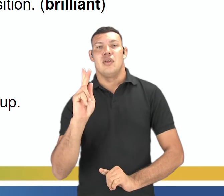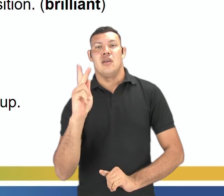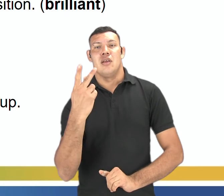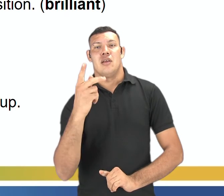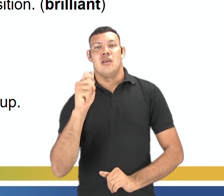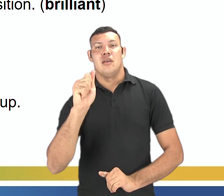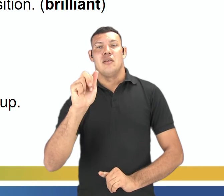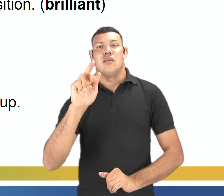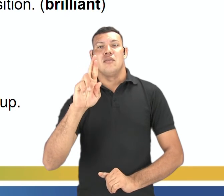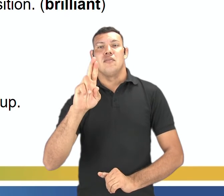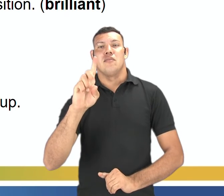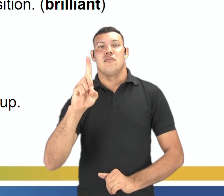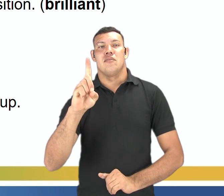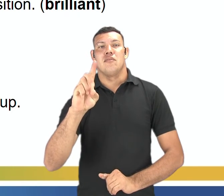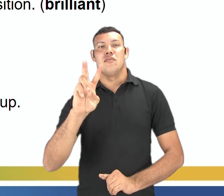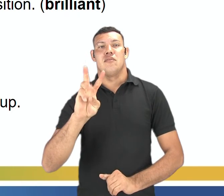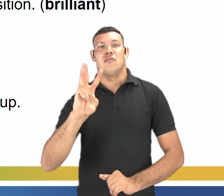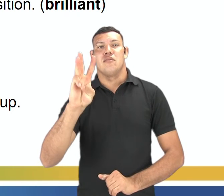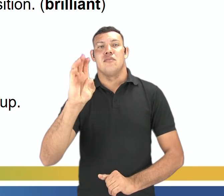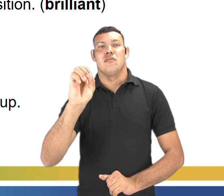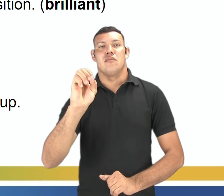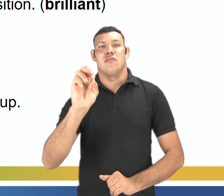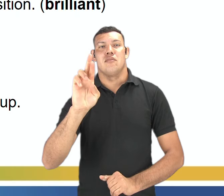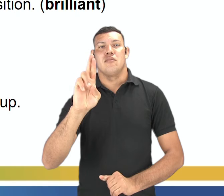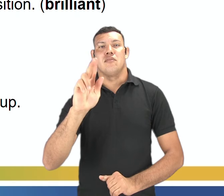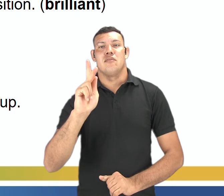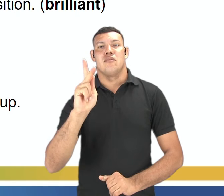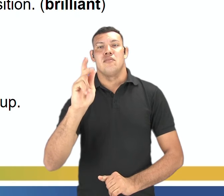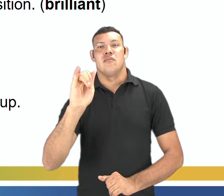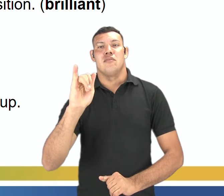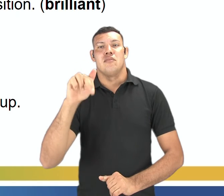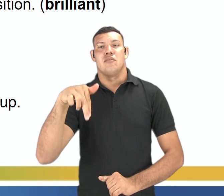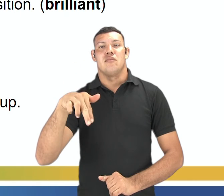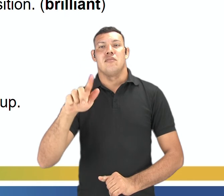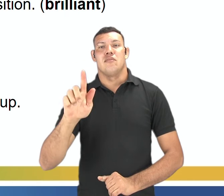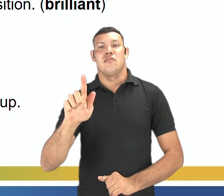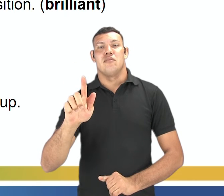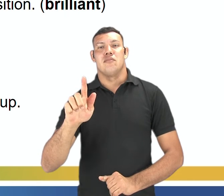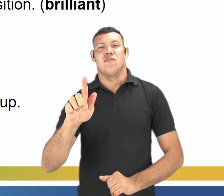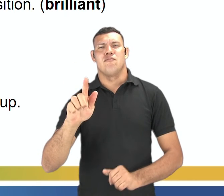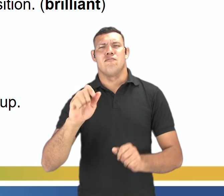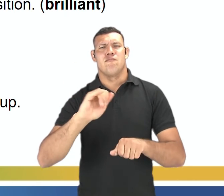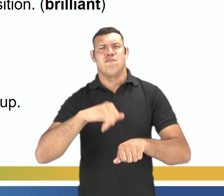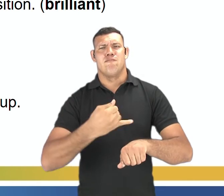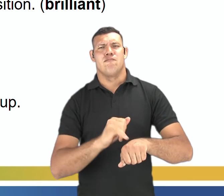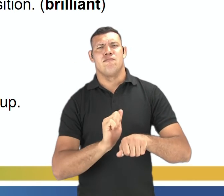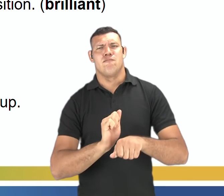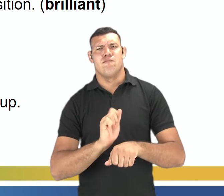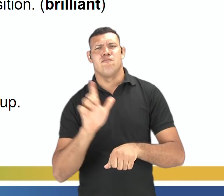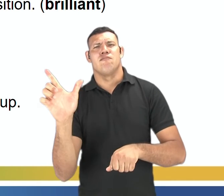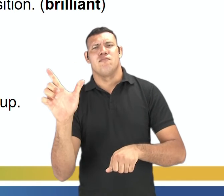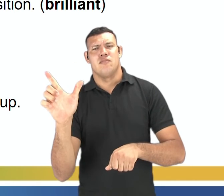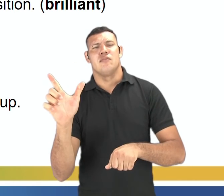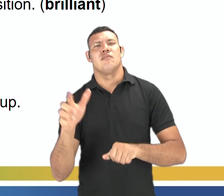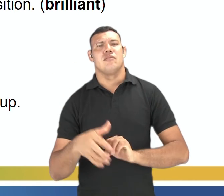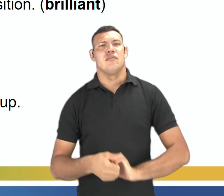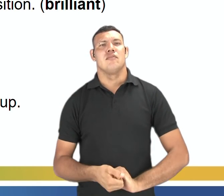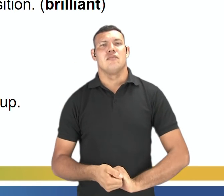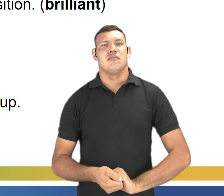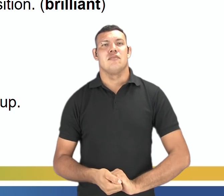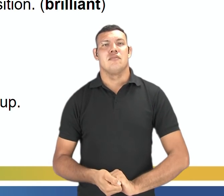hardworking, hardworking. Bem longo, não é? Então, Anne is the most hardworking student in our